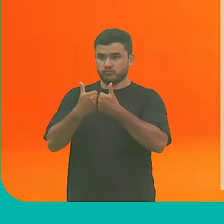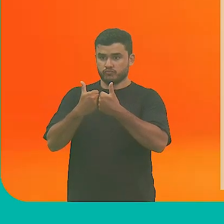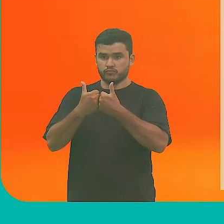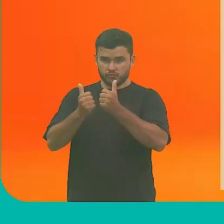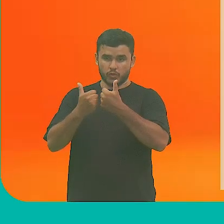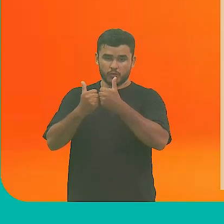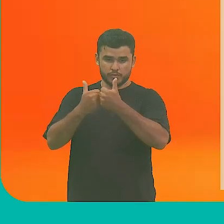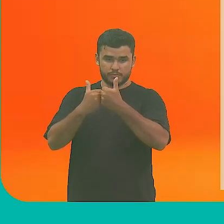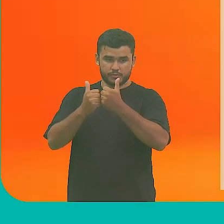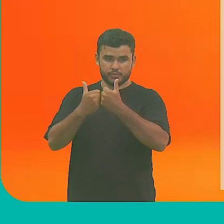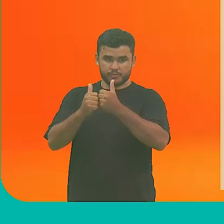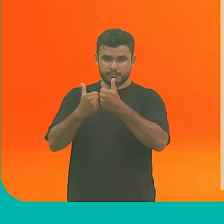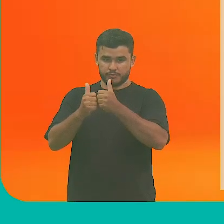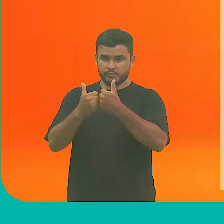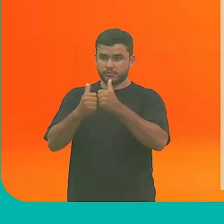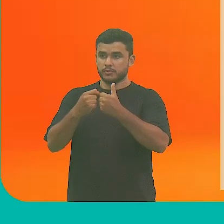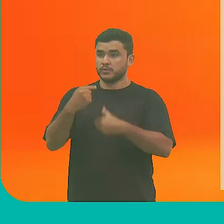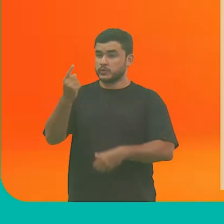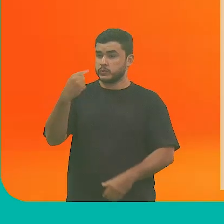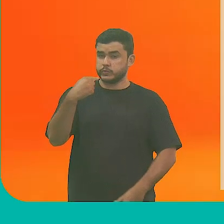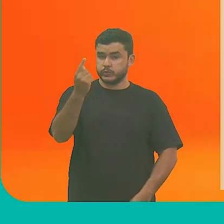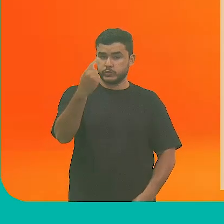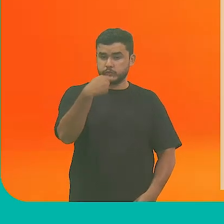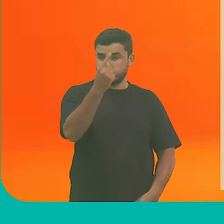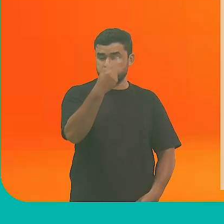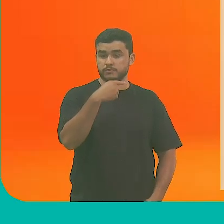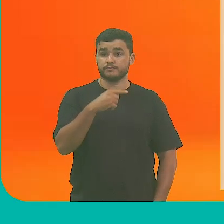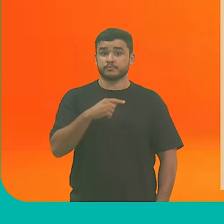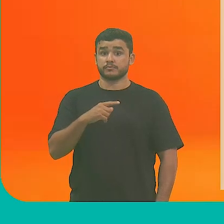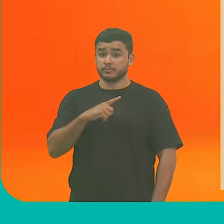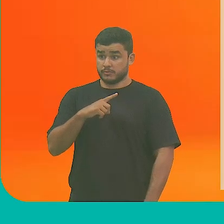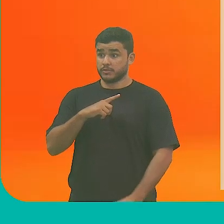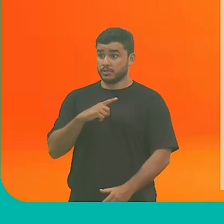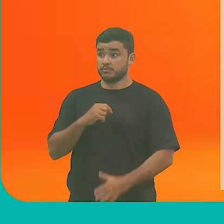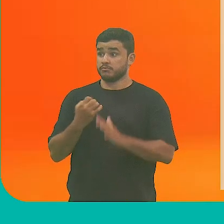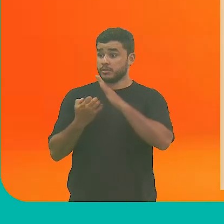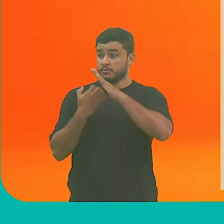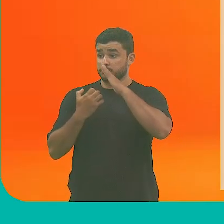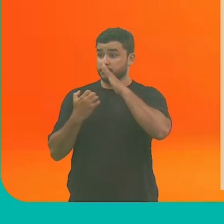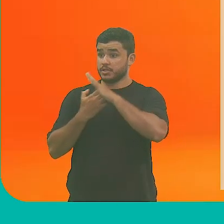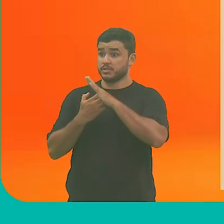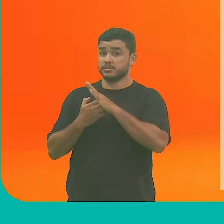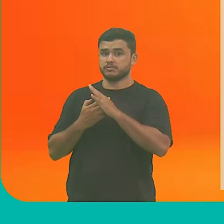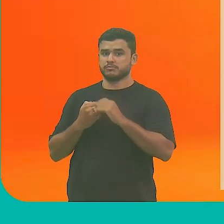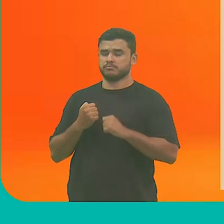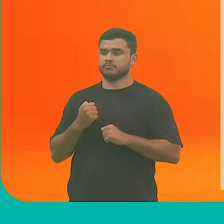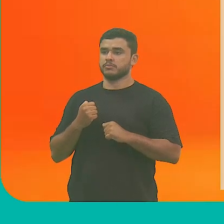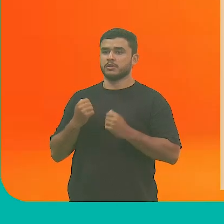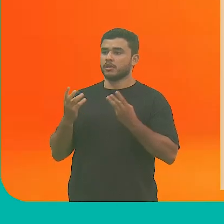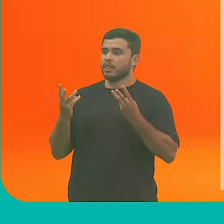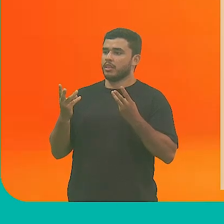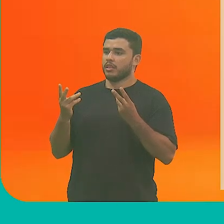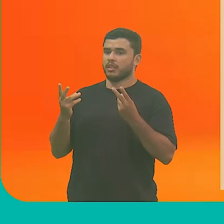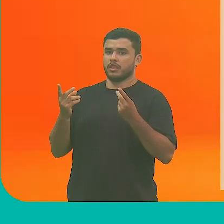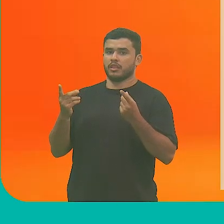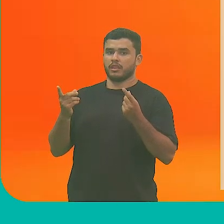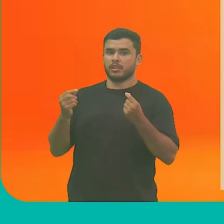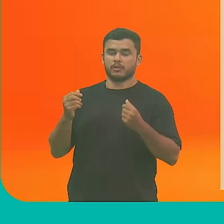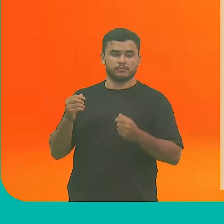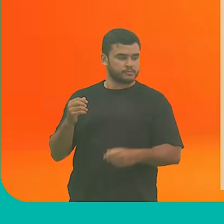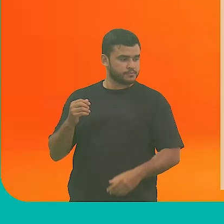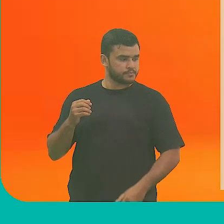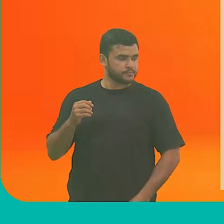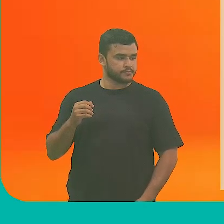todos os 160 motoristas cadastrados em seu aplicativo. Um certo